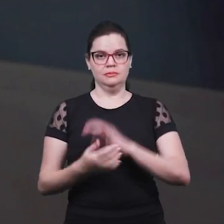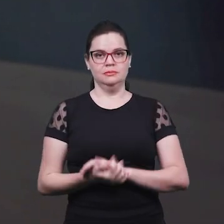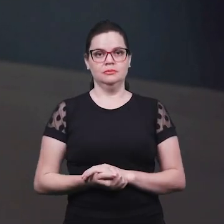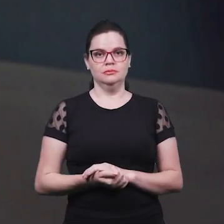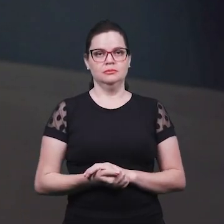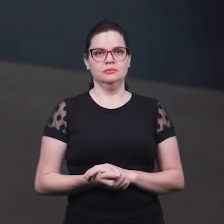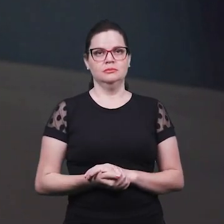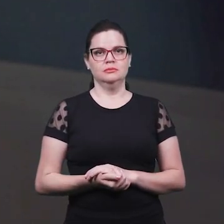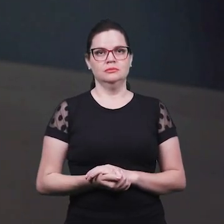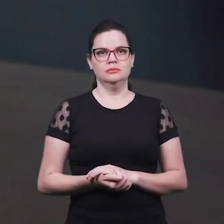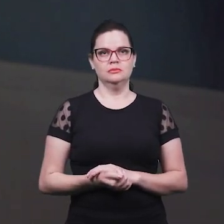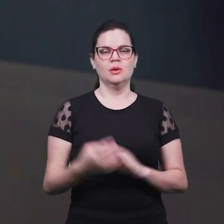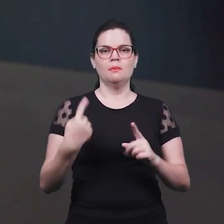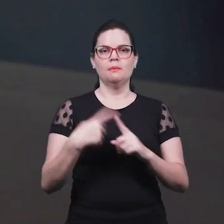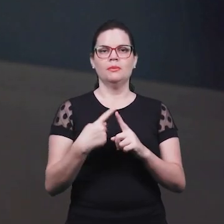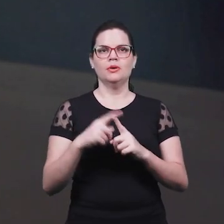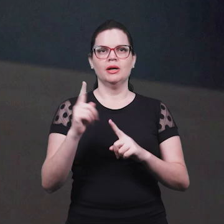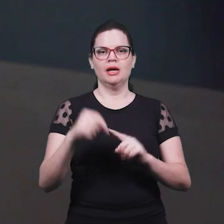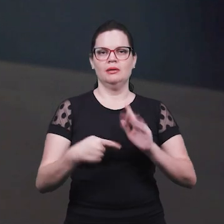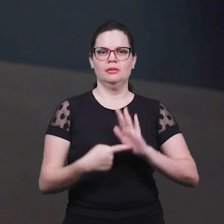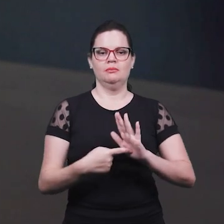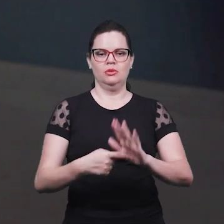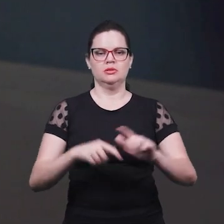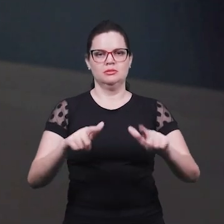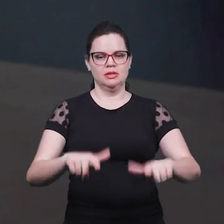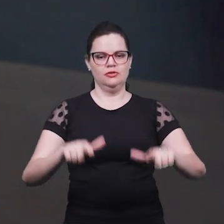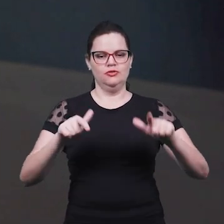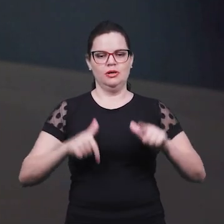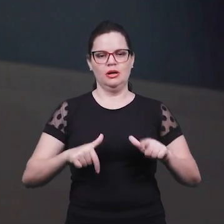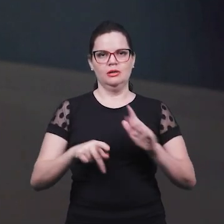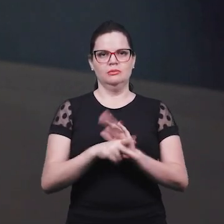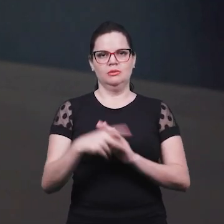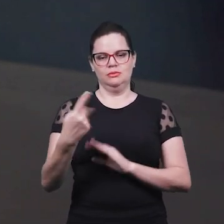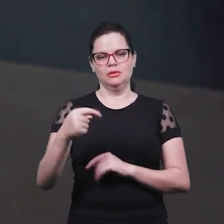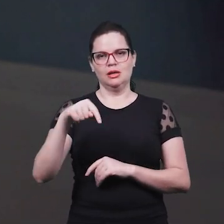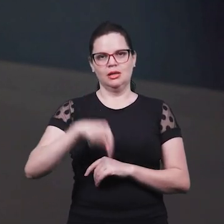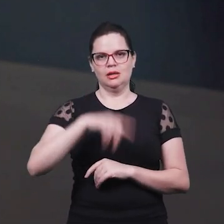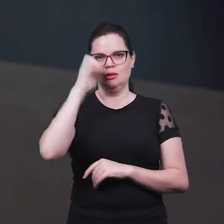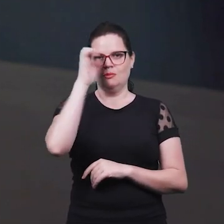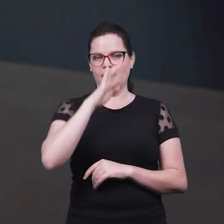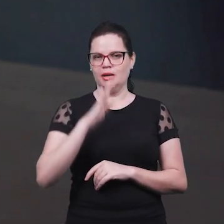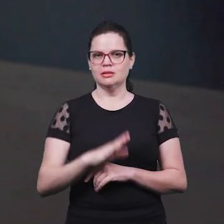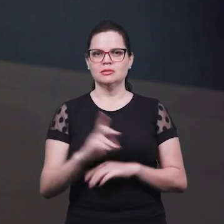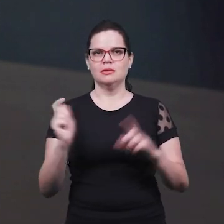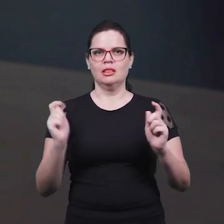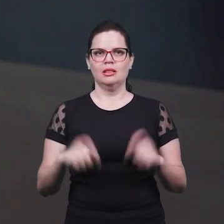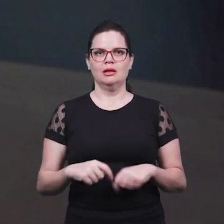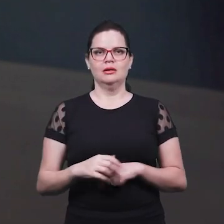a instituição que certifica os planejadores financeiros aqui no Brasil. Ela